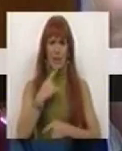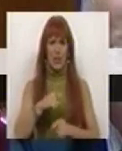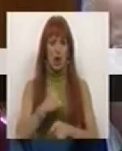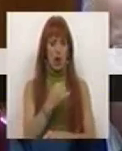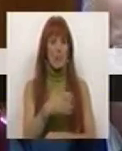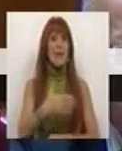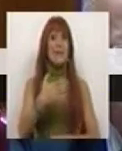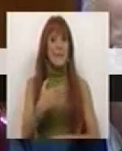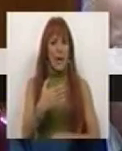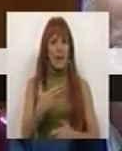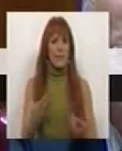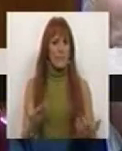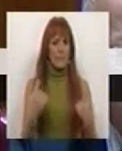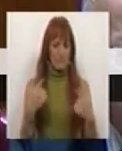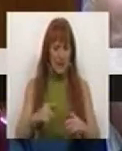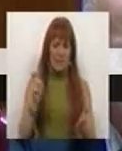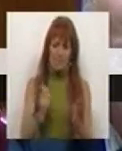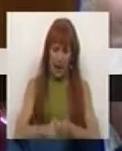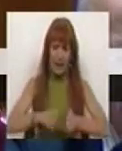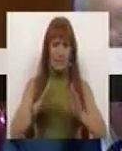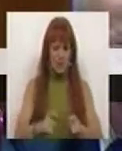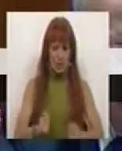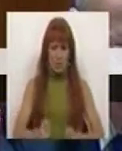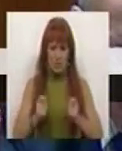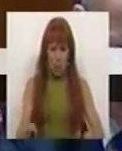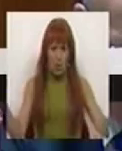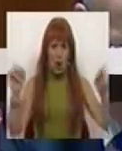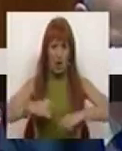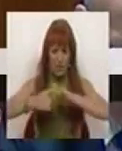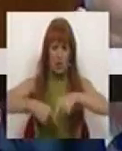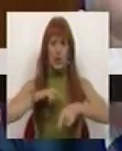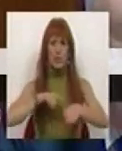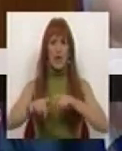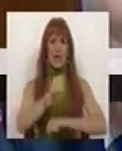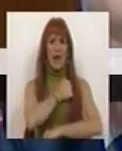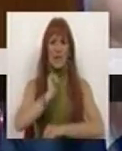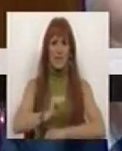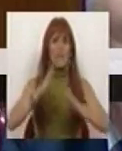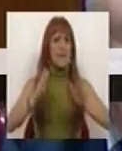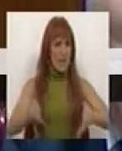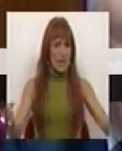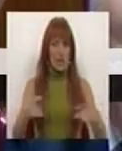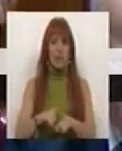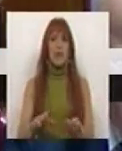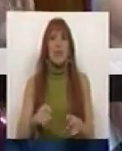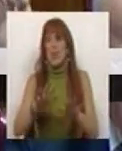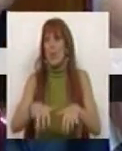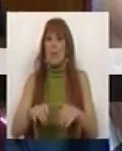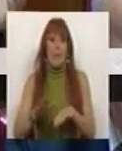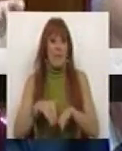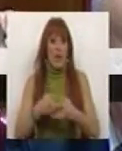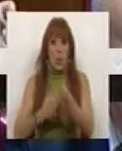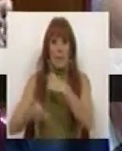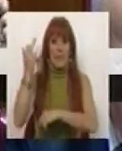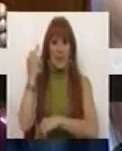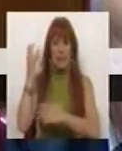que 2017 tem que marcar o lançamento de uma nova geração de políticas de habitação. O que o Parlamento fez o